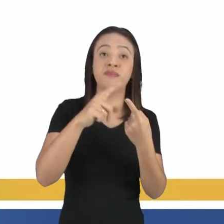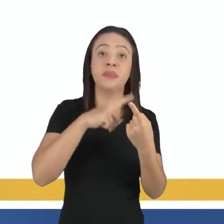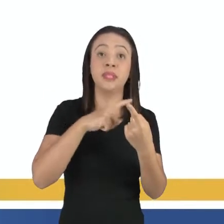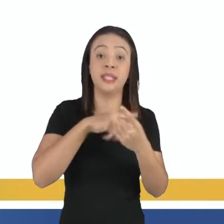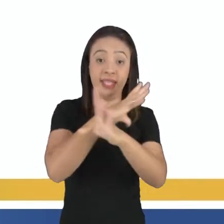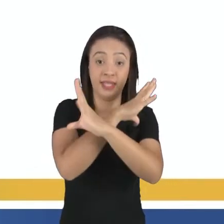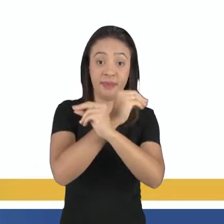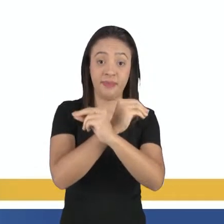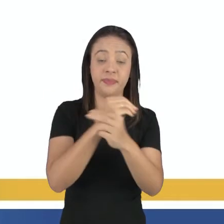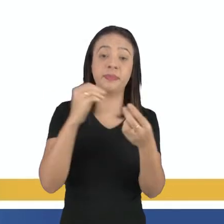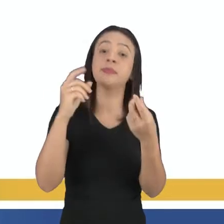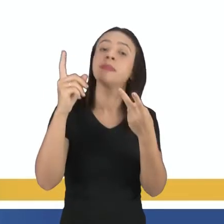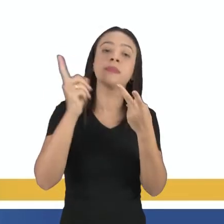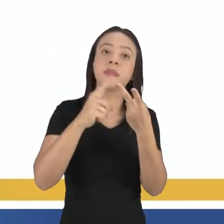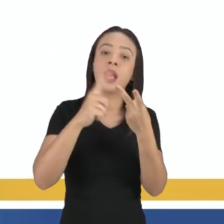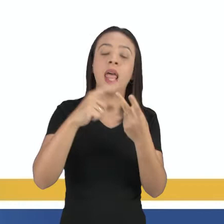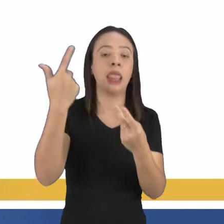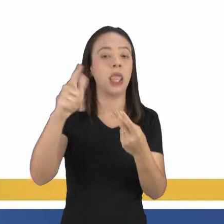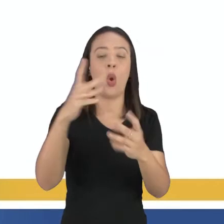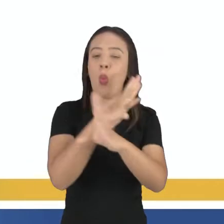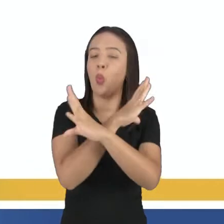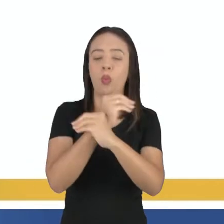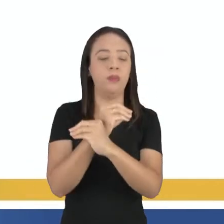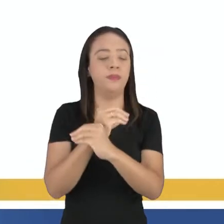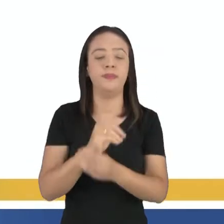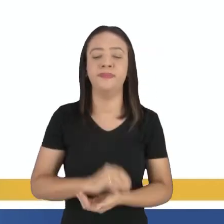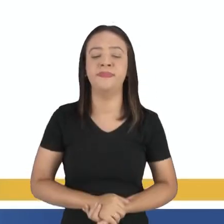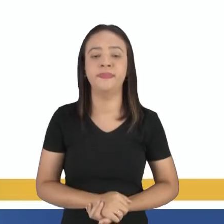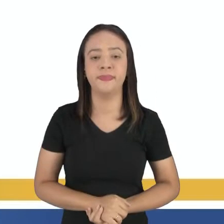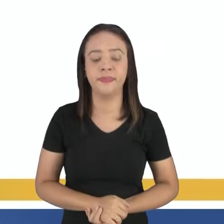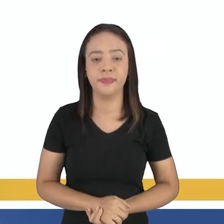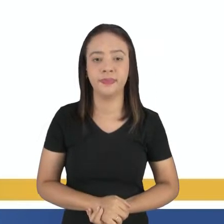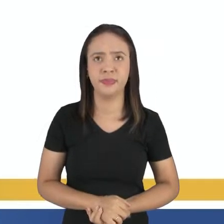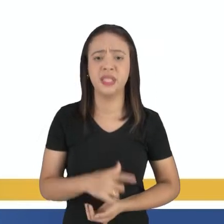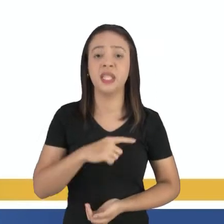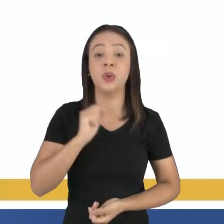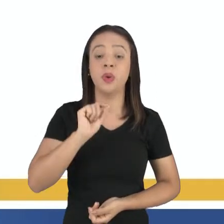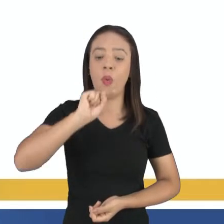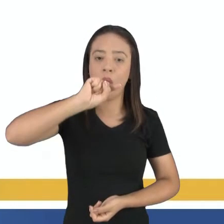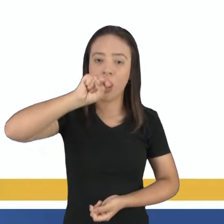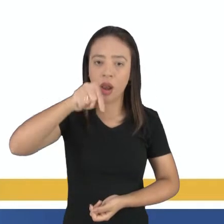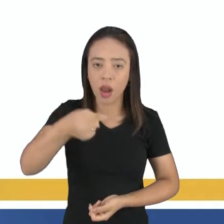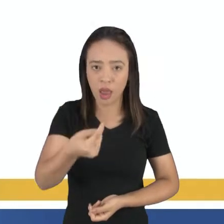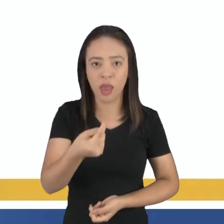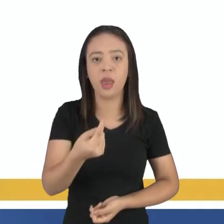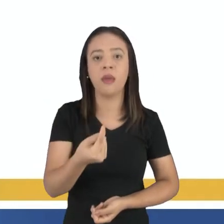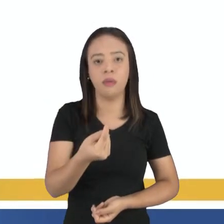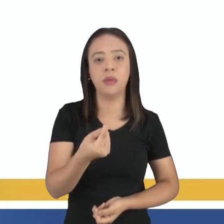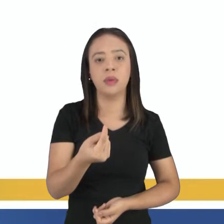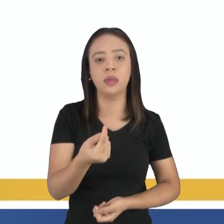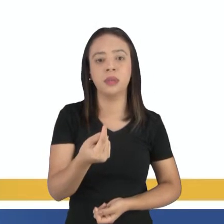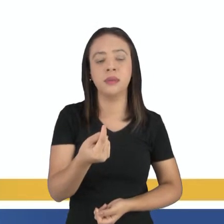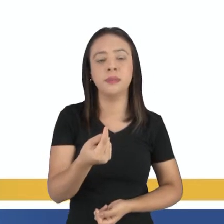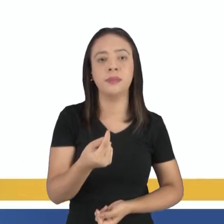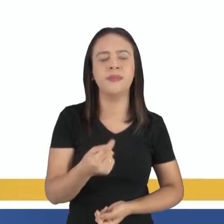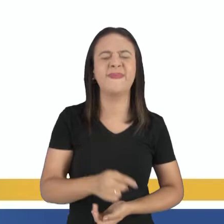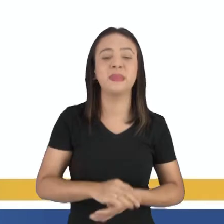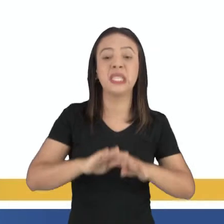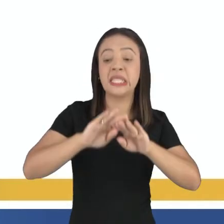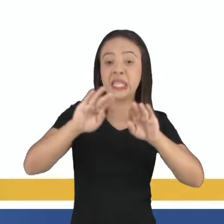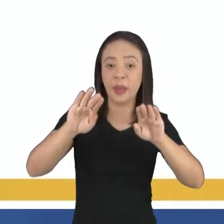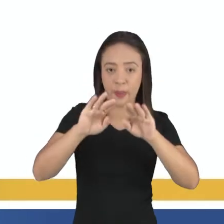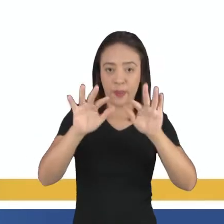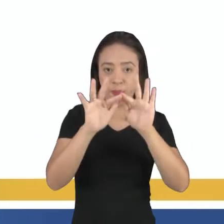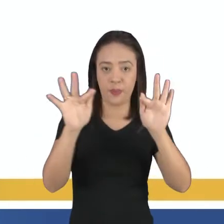tem conjunção, e a assindética não tem. Tem a vírgula ali representando essa justa posição entre elas, entre